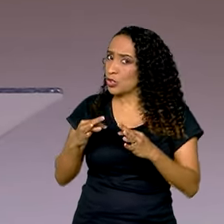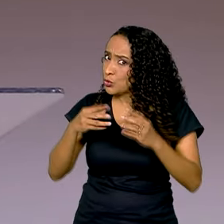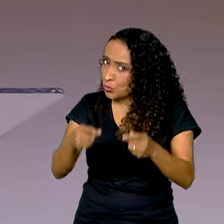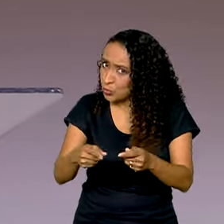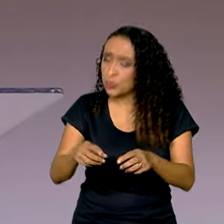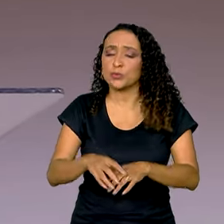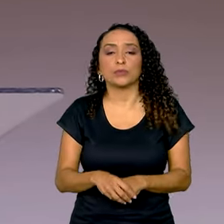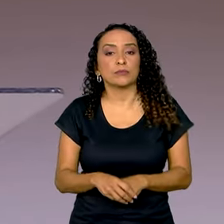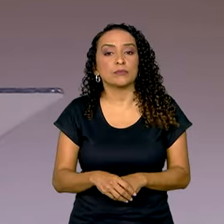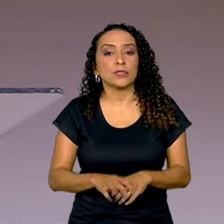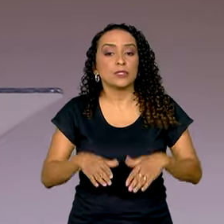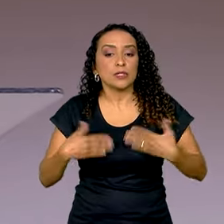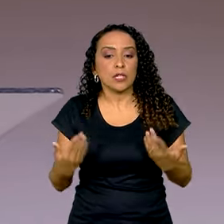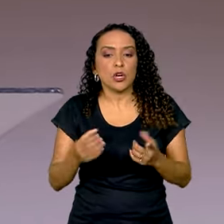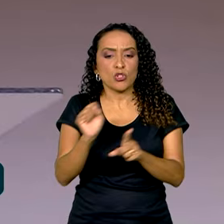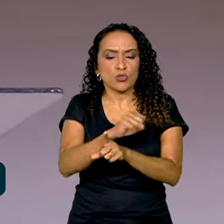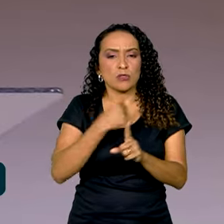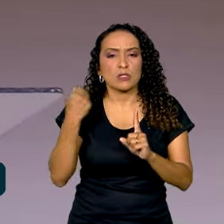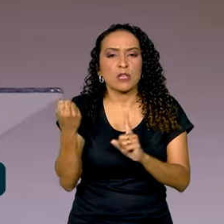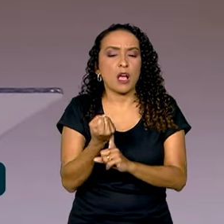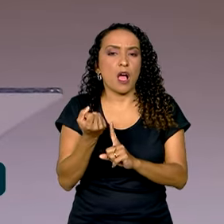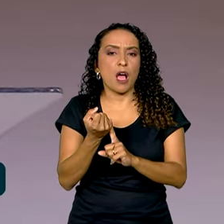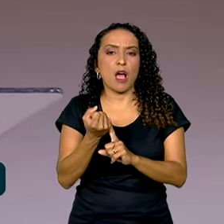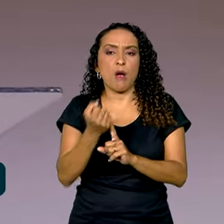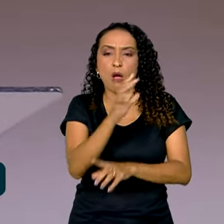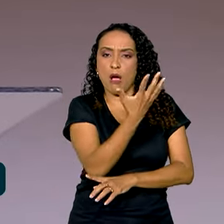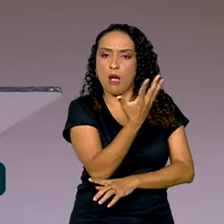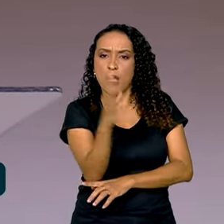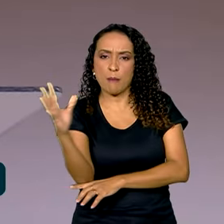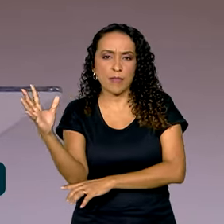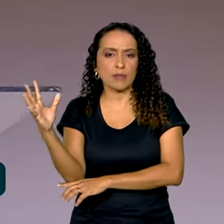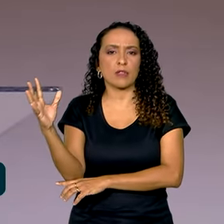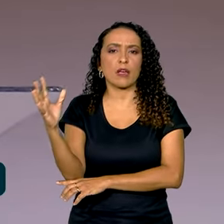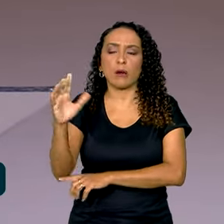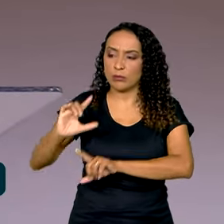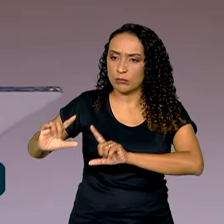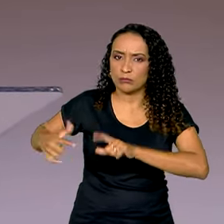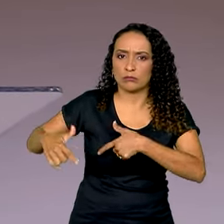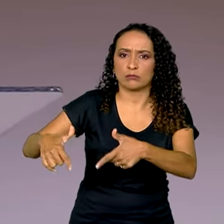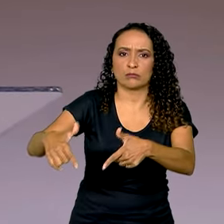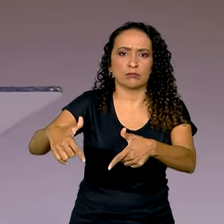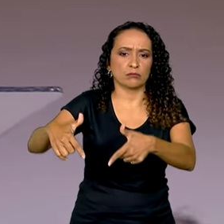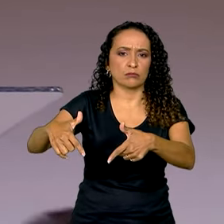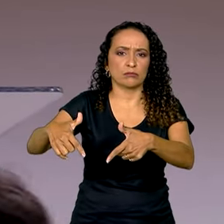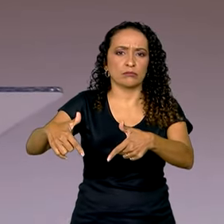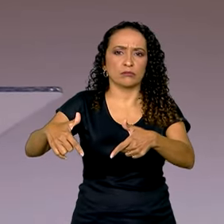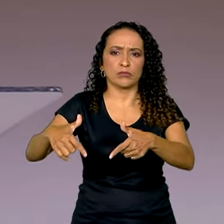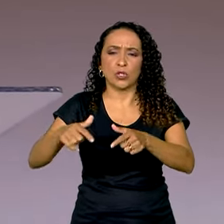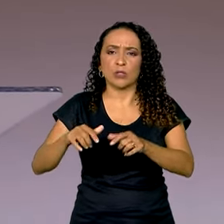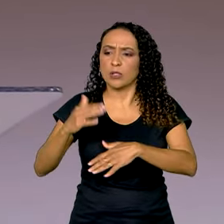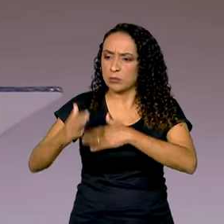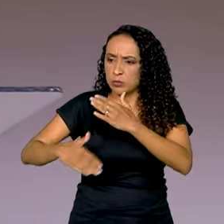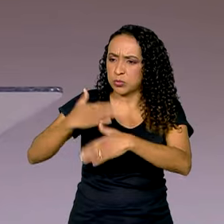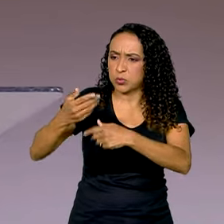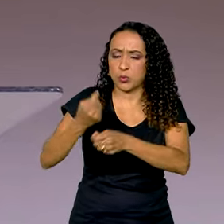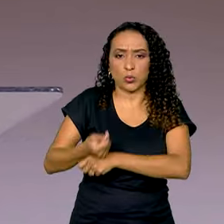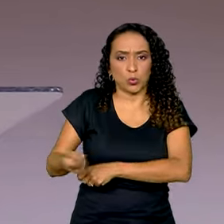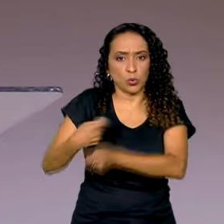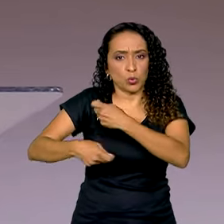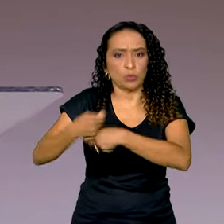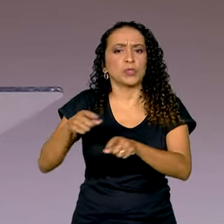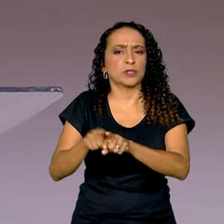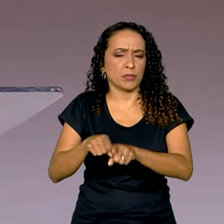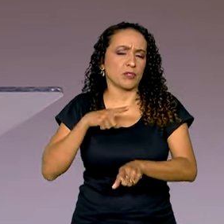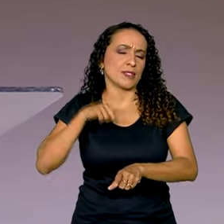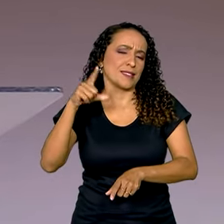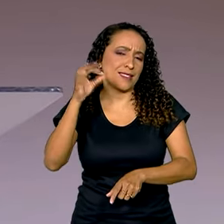aqui, social, ambiental, trabalhista, crescimento da economia brasileira, eu tenho